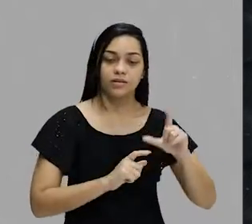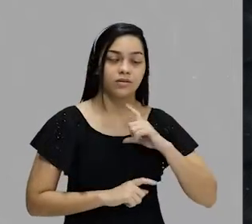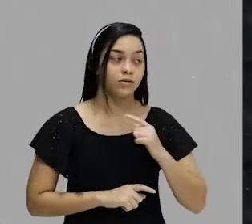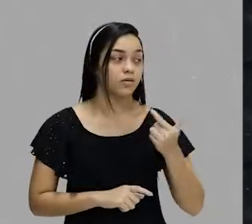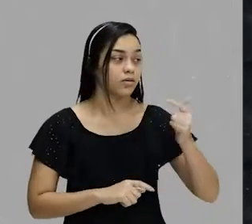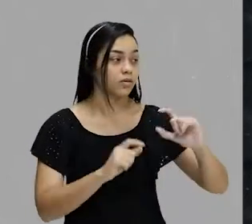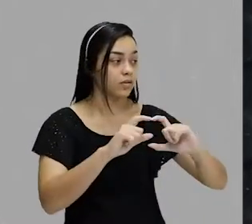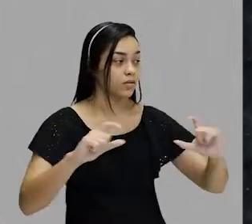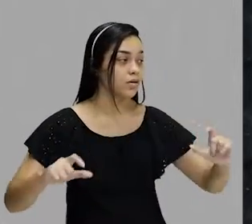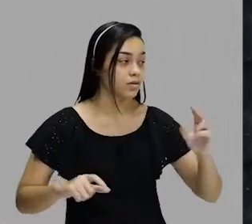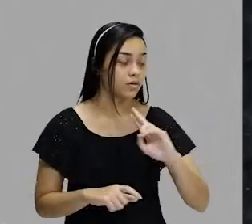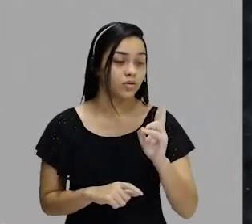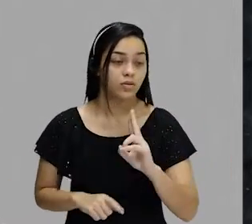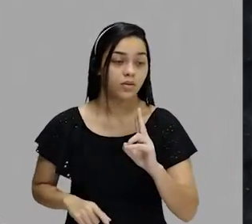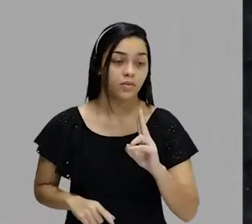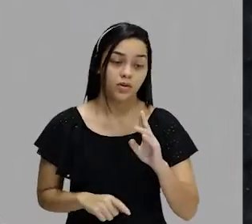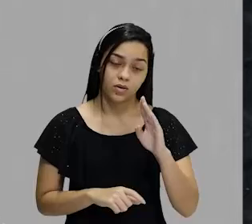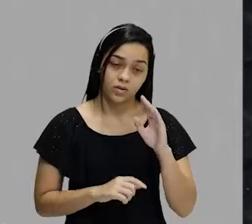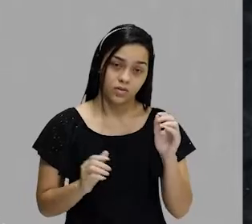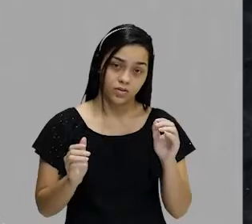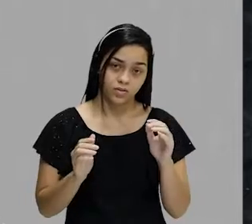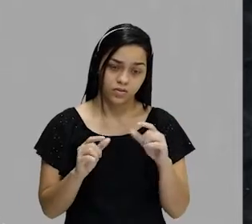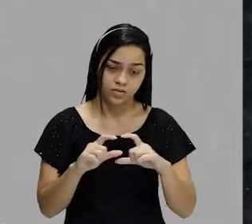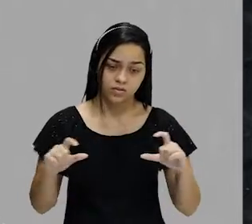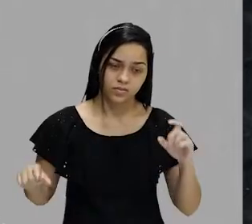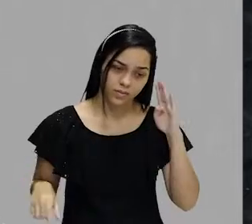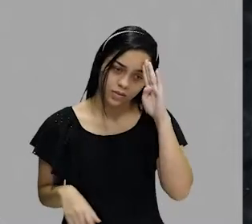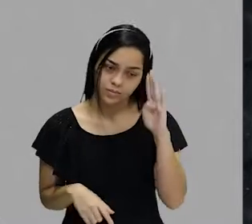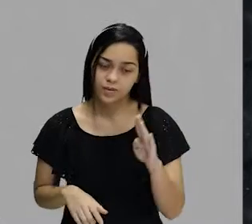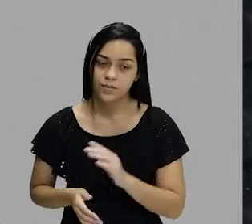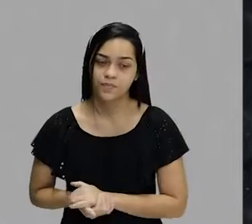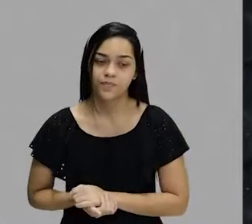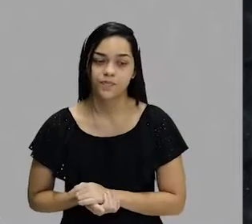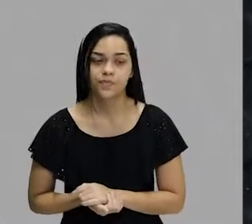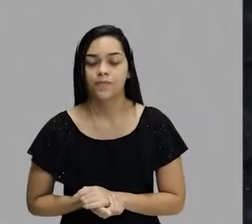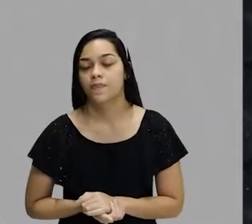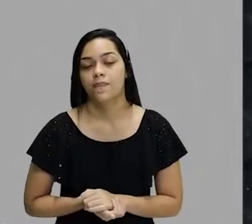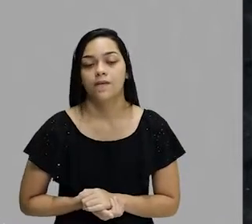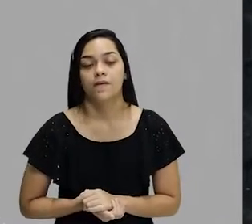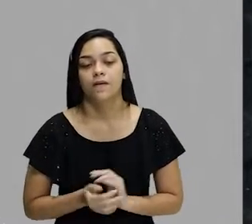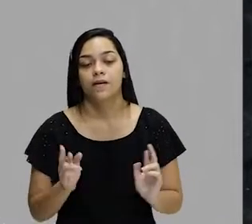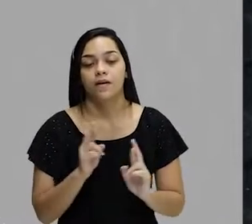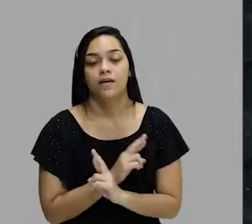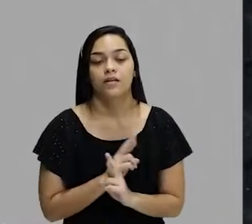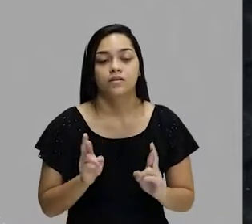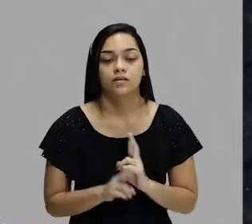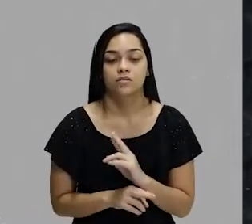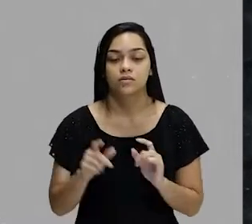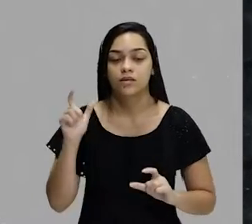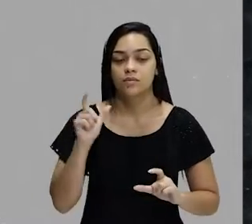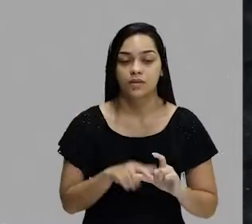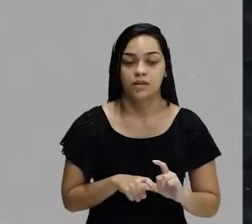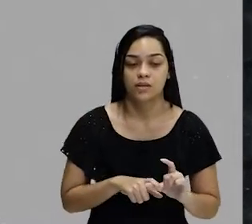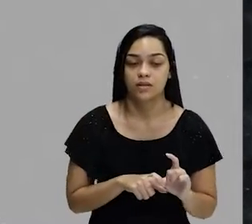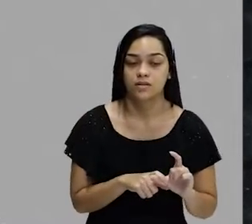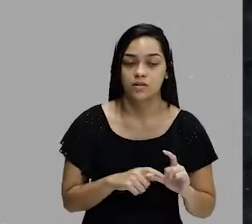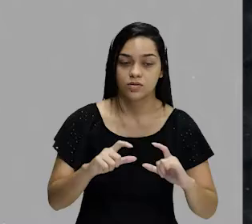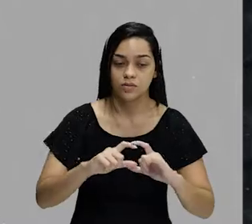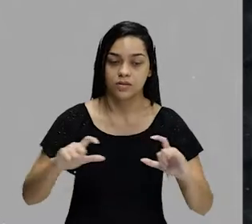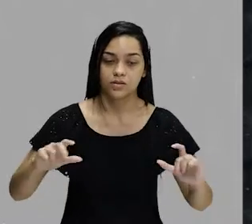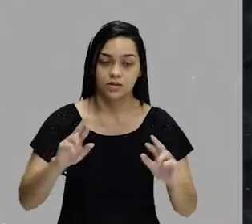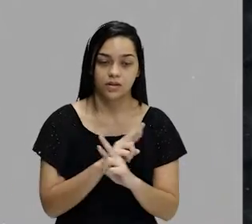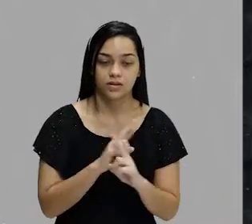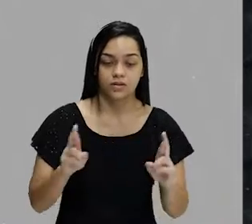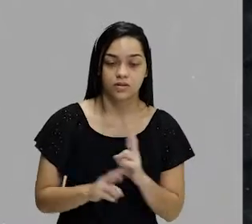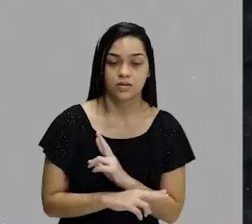outra oração, que nós vamos chamar de oração principal, tá? E o conceito aqui, ó, é a relação de dependência de uma